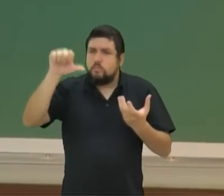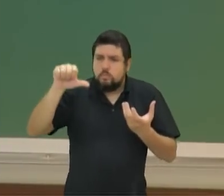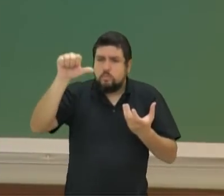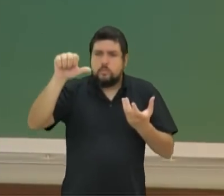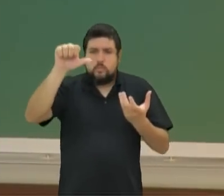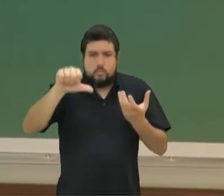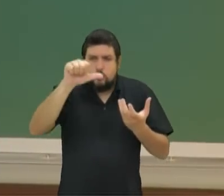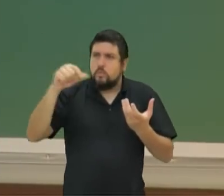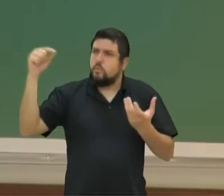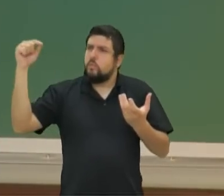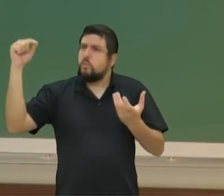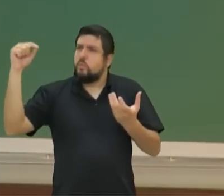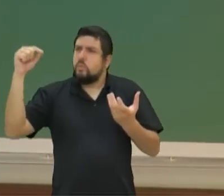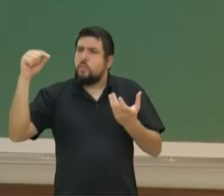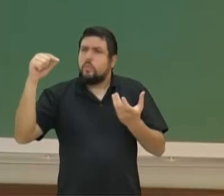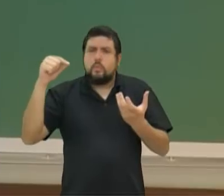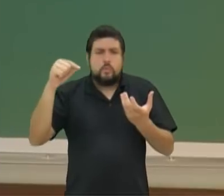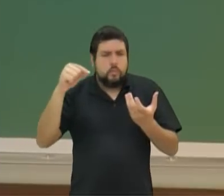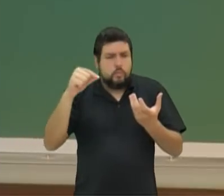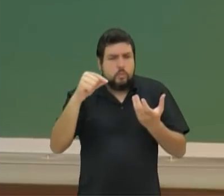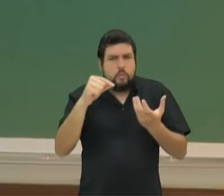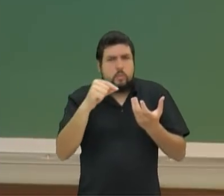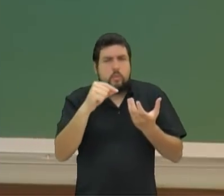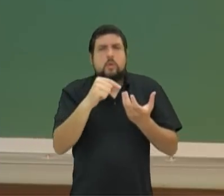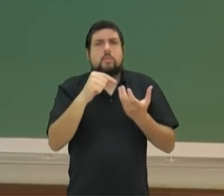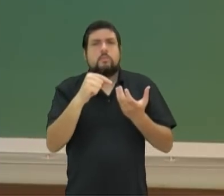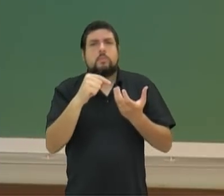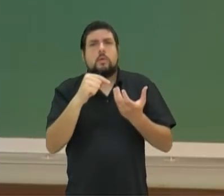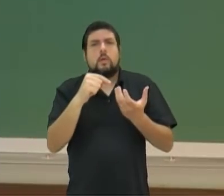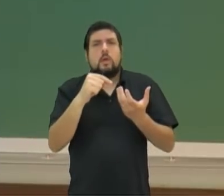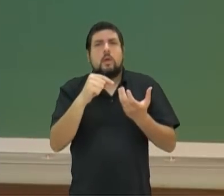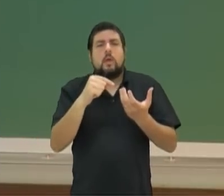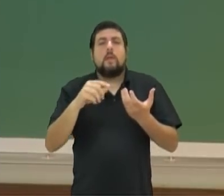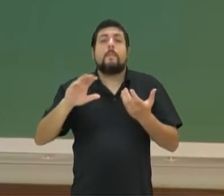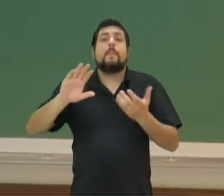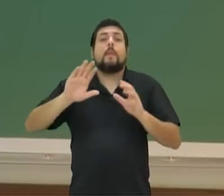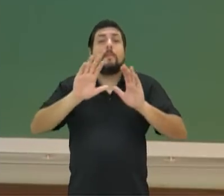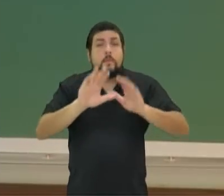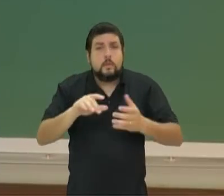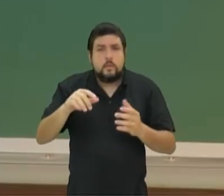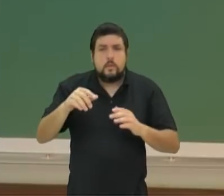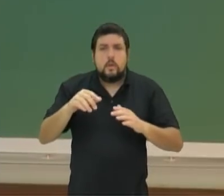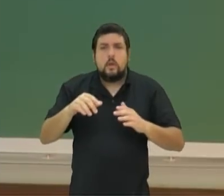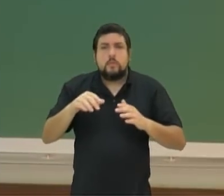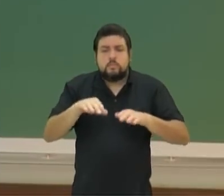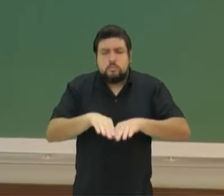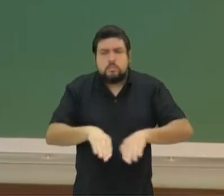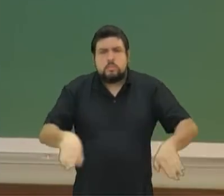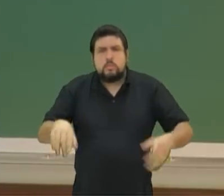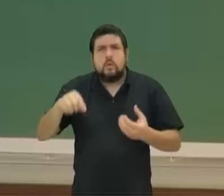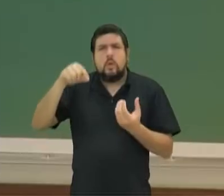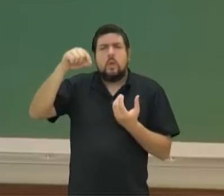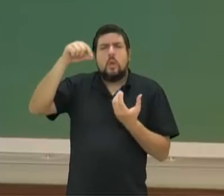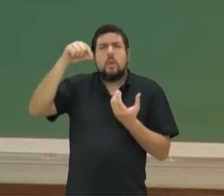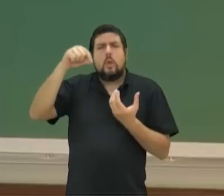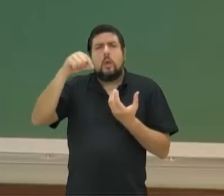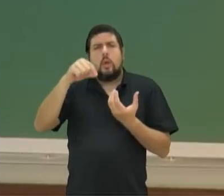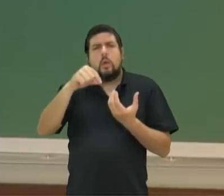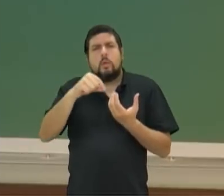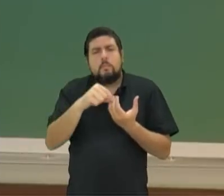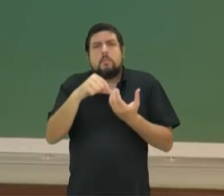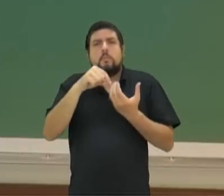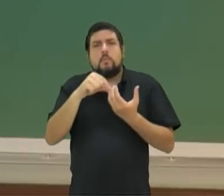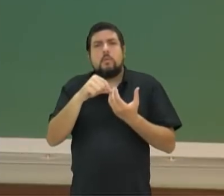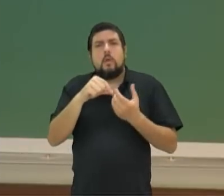por asteroides, é verdade. Mas esses asteroides, quando caíam na superfície do planeta, tinham outro nome, que é